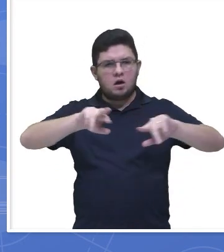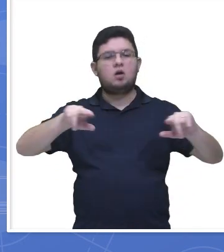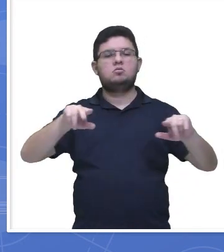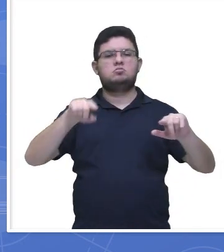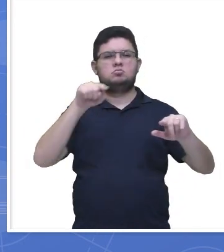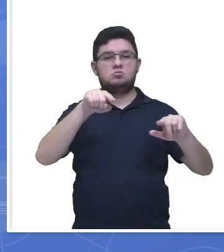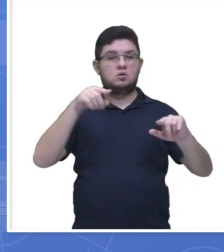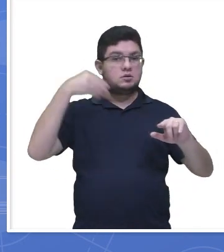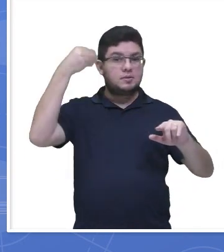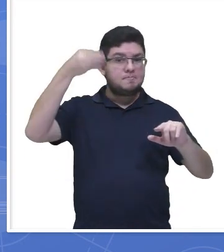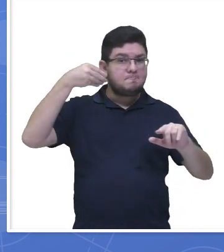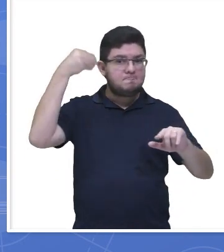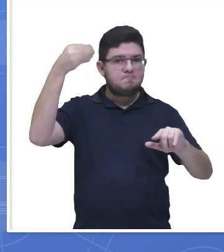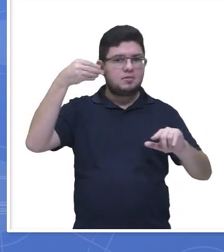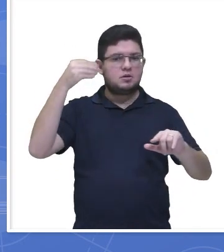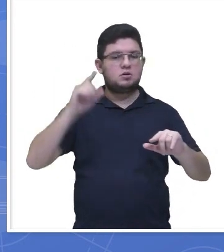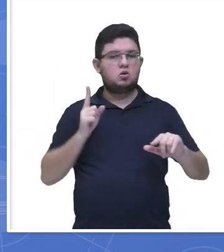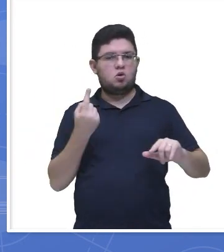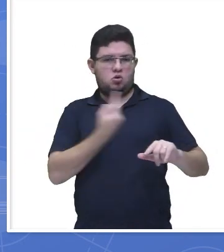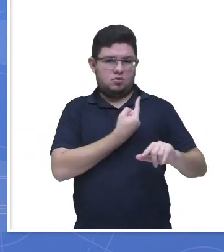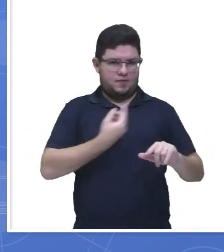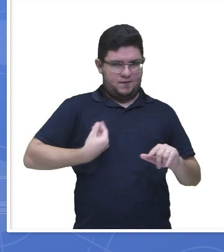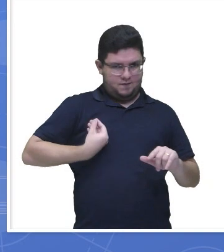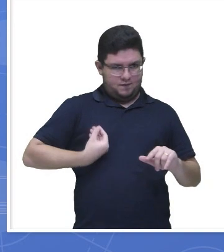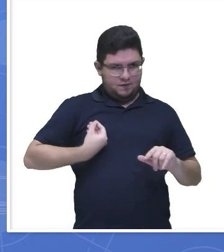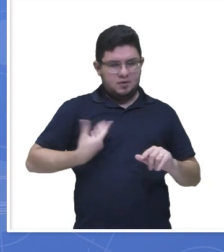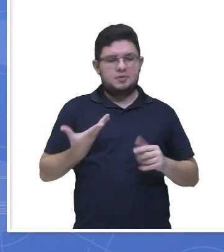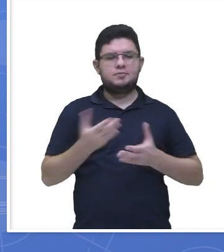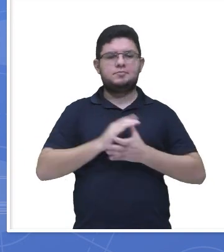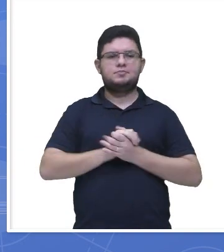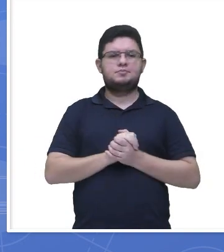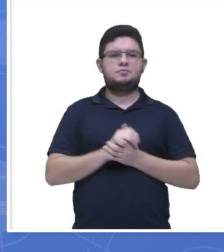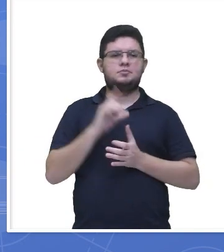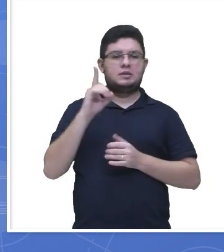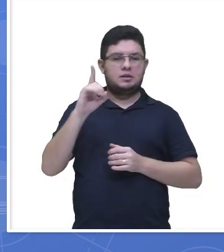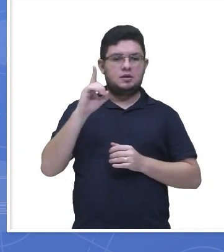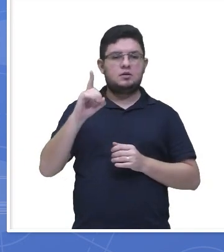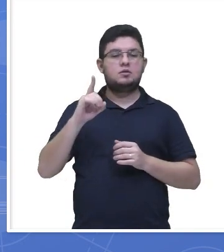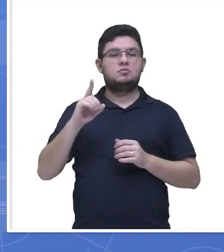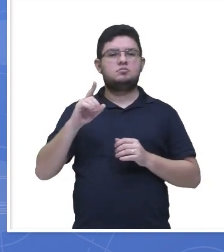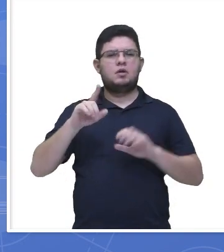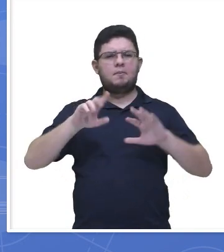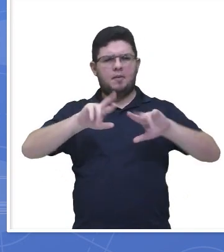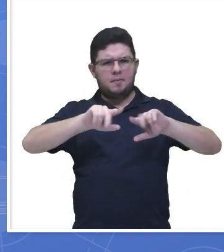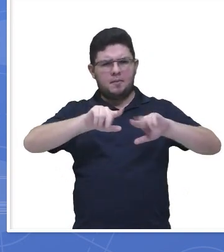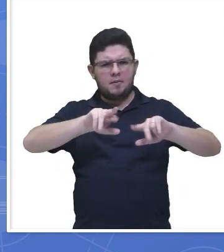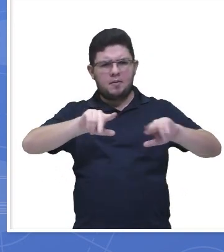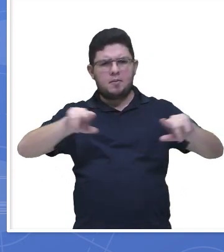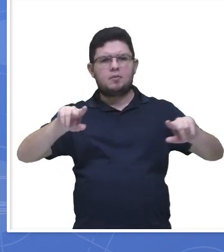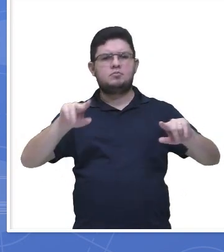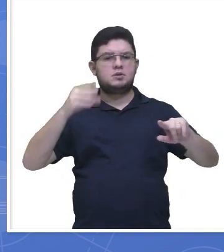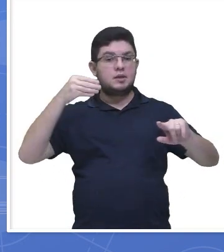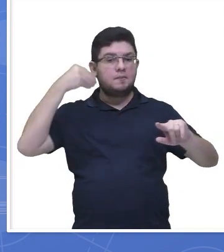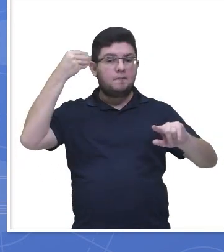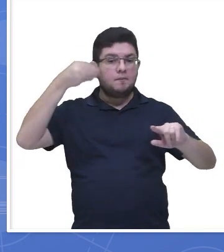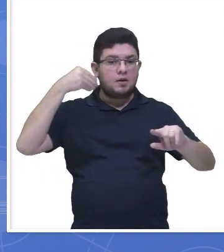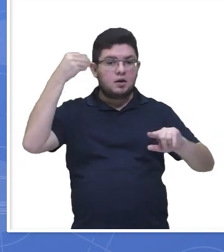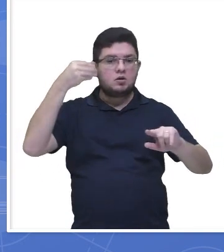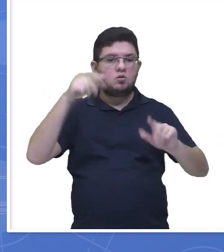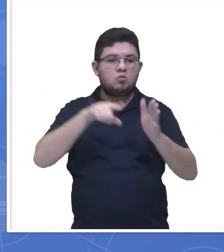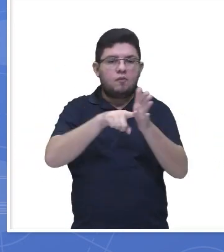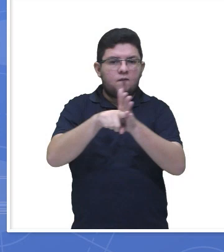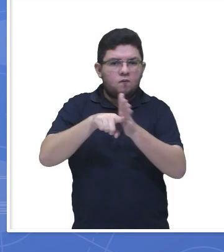espontâneos de nossa experiência cotidiana. Letra D. São dados empíricos construídos pela